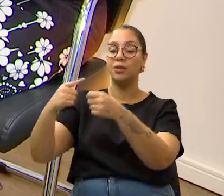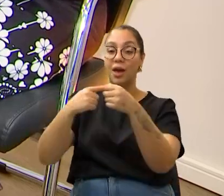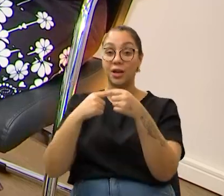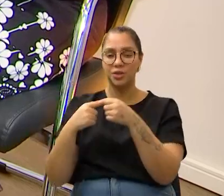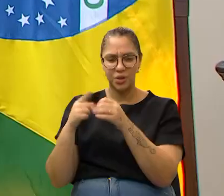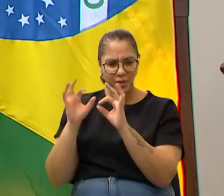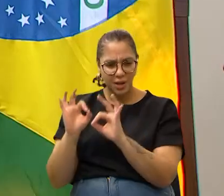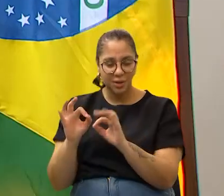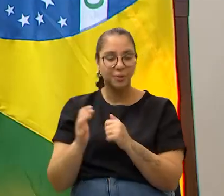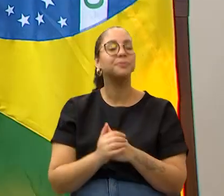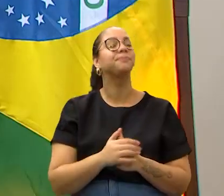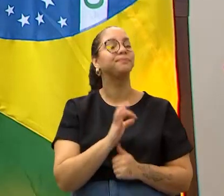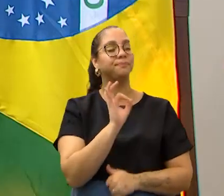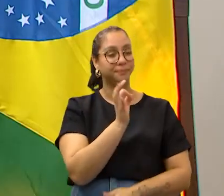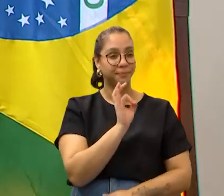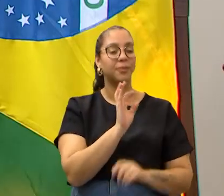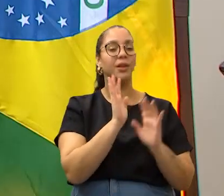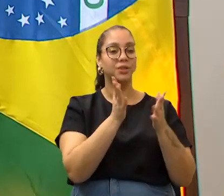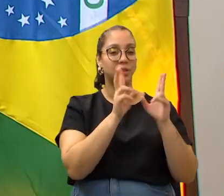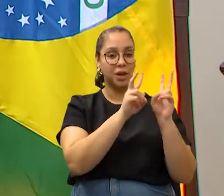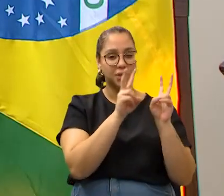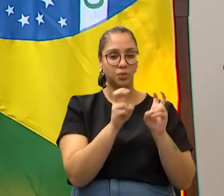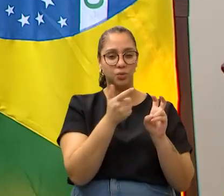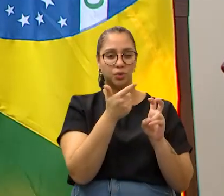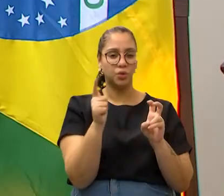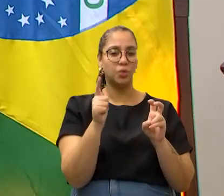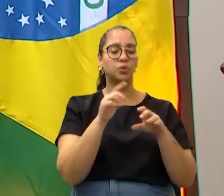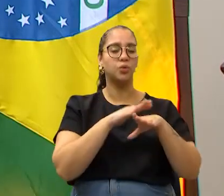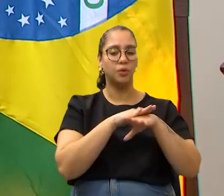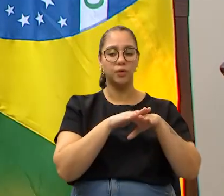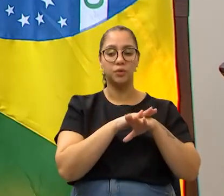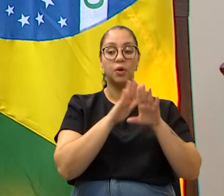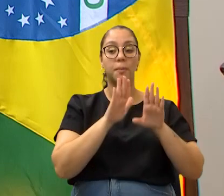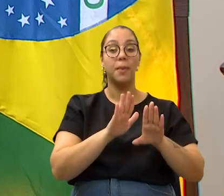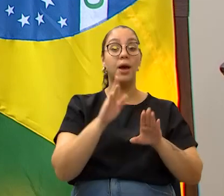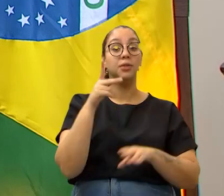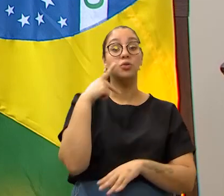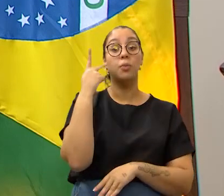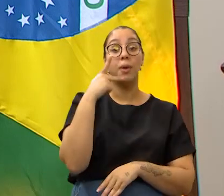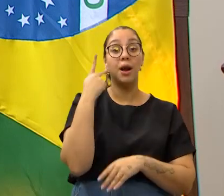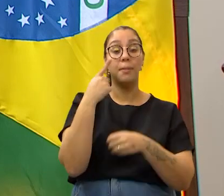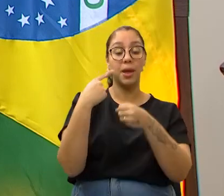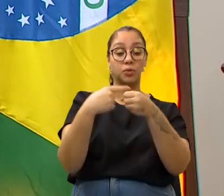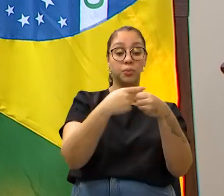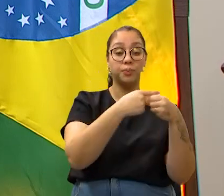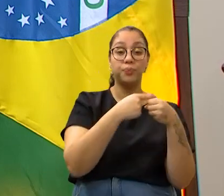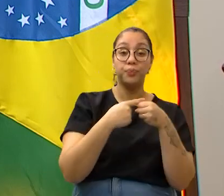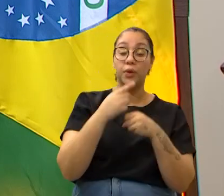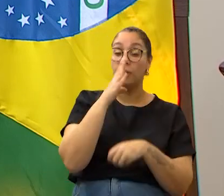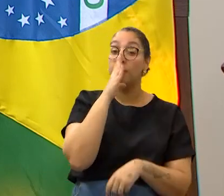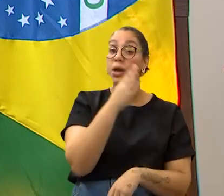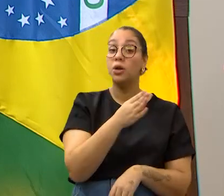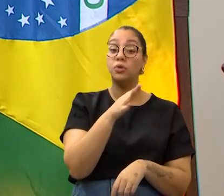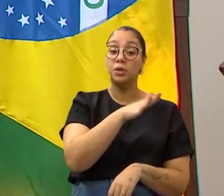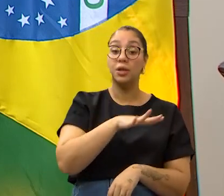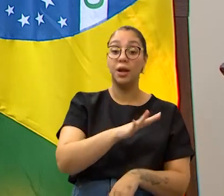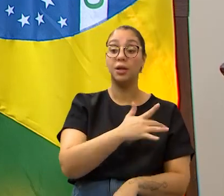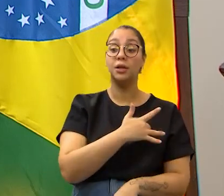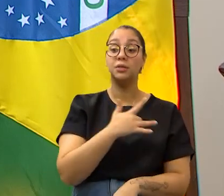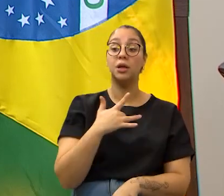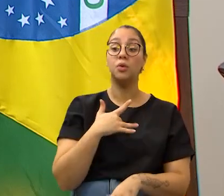Rocinho? É isso mesmo. Aliás, a gente já comentou esse assunto em outro momento aqui, mas o Parlamento Metropolitano priorizou na área da